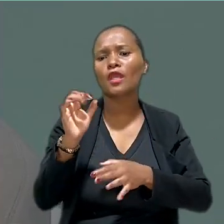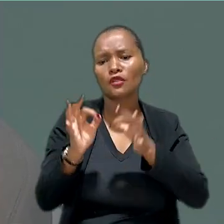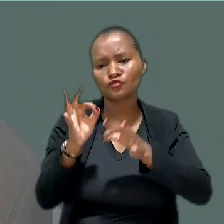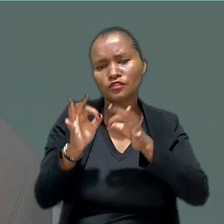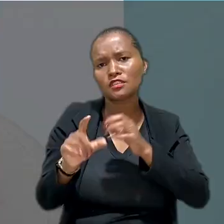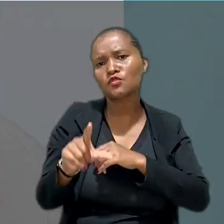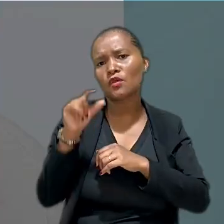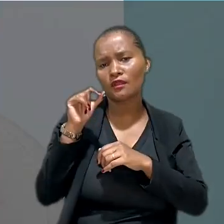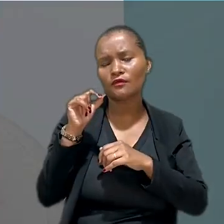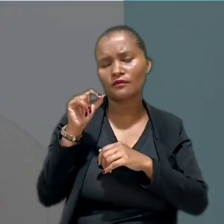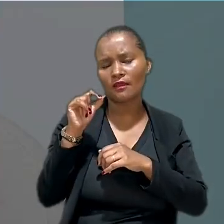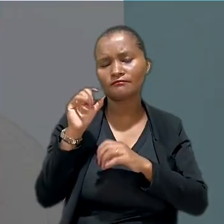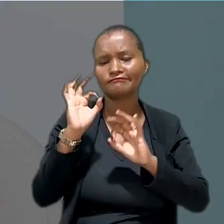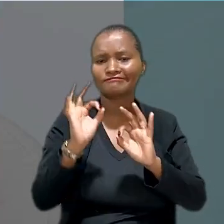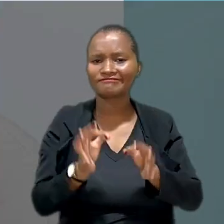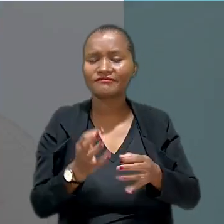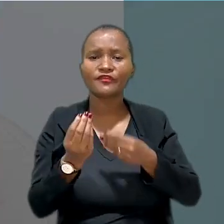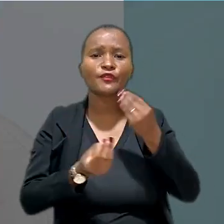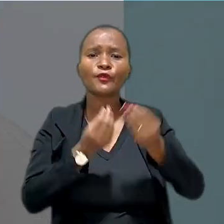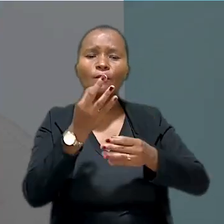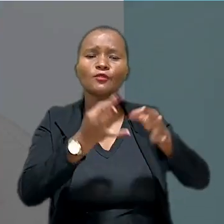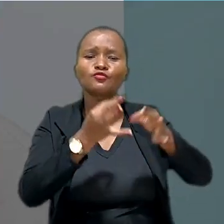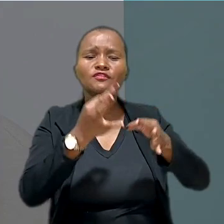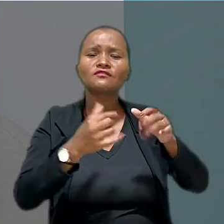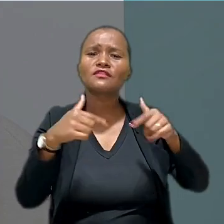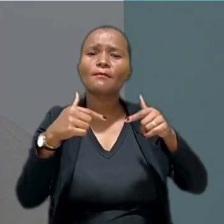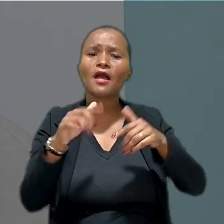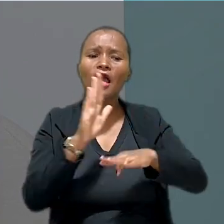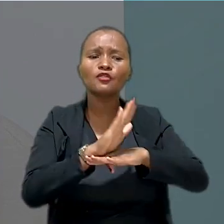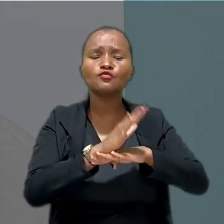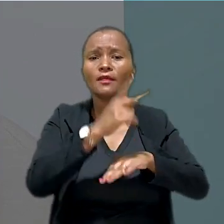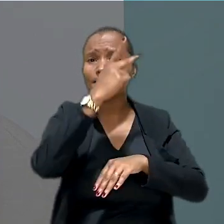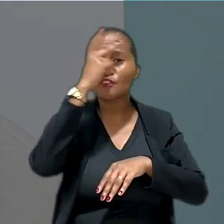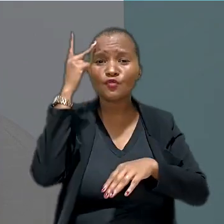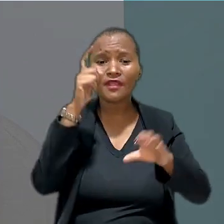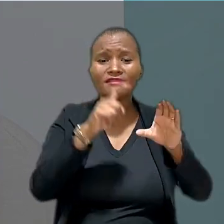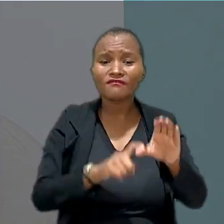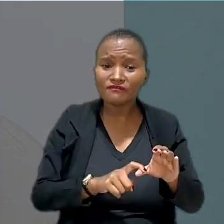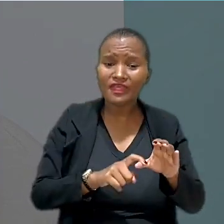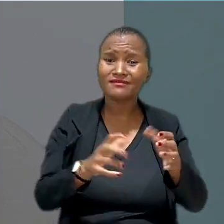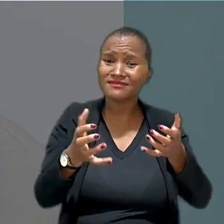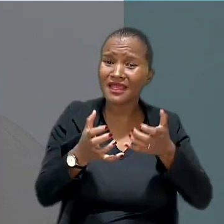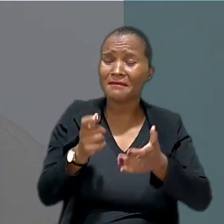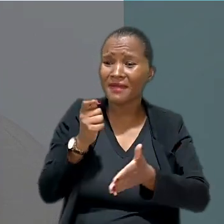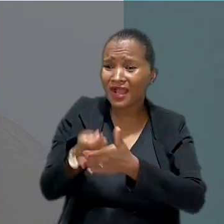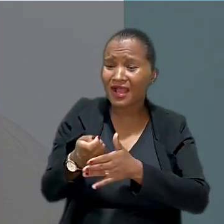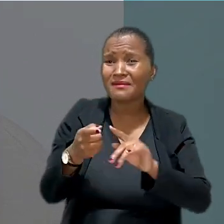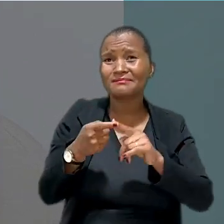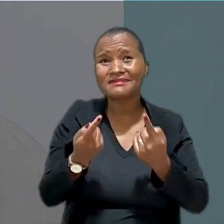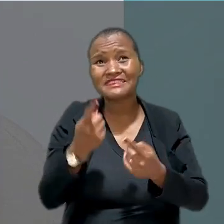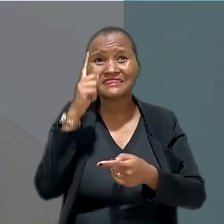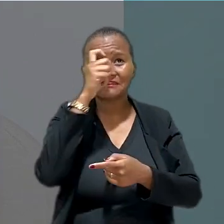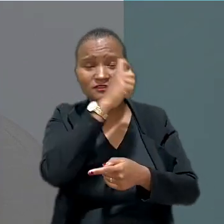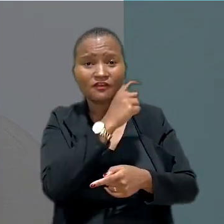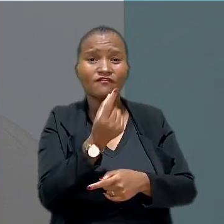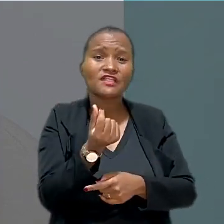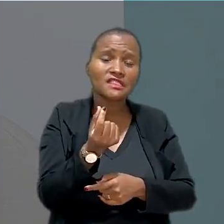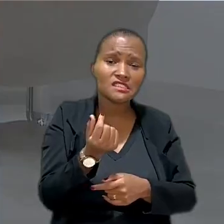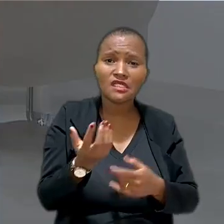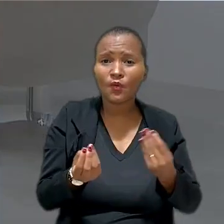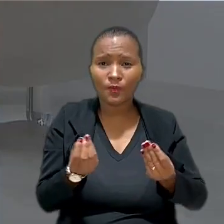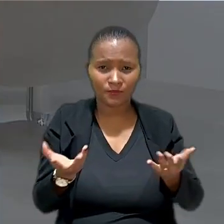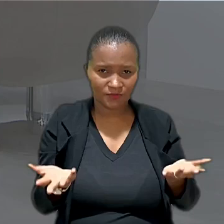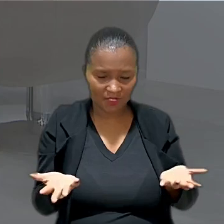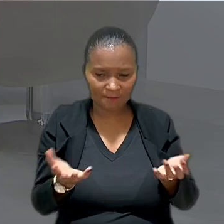Tá certo, ministro. E como a Justiça do Trabalho pode ajudar quem está devendo, quer pagar, mas está enfrentando uma dificuldade financeira,